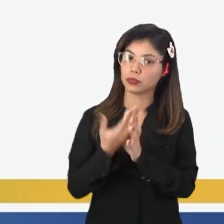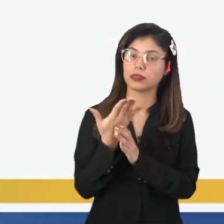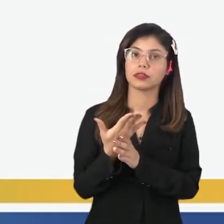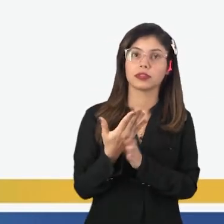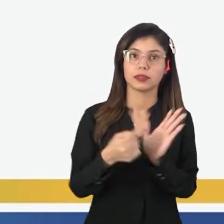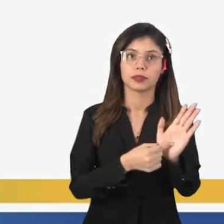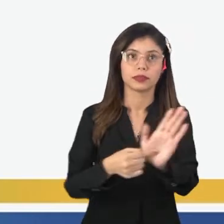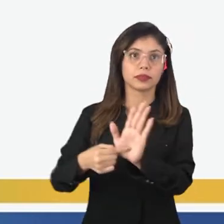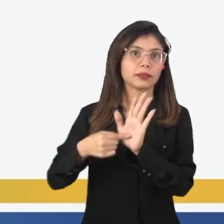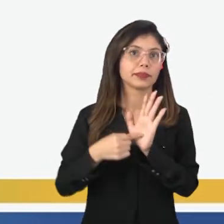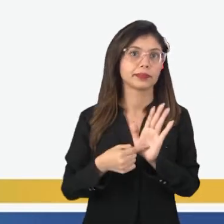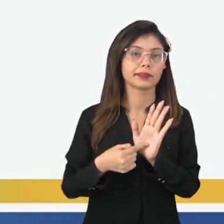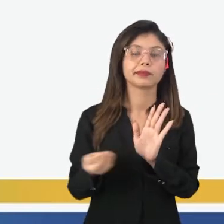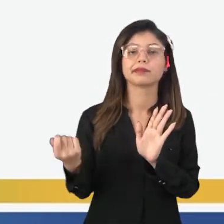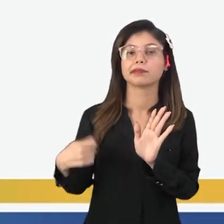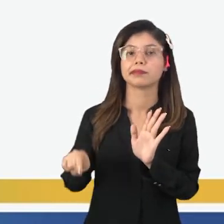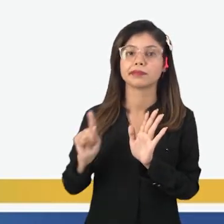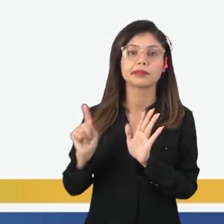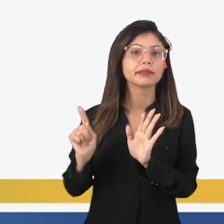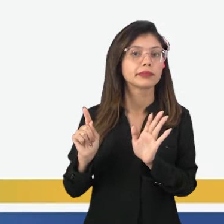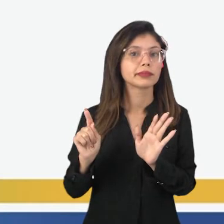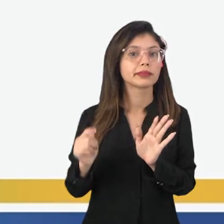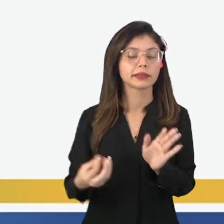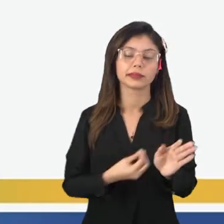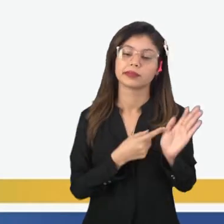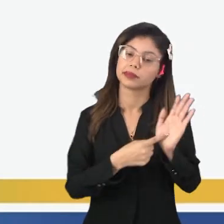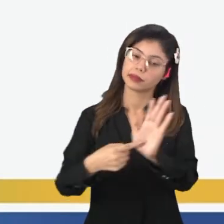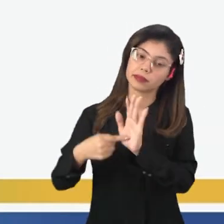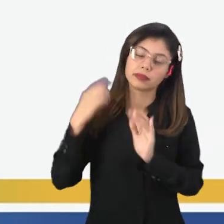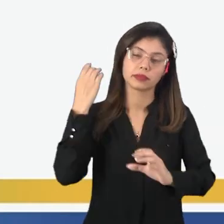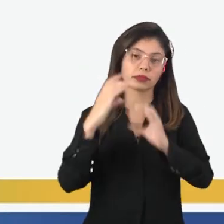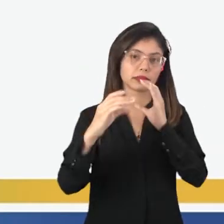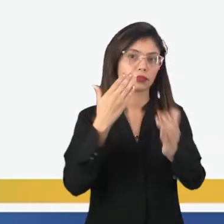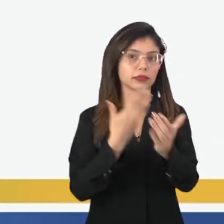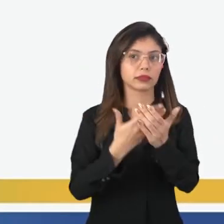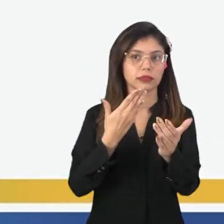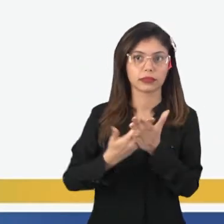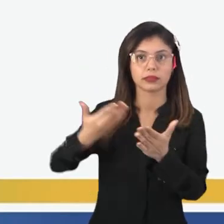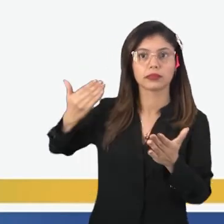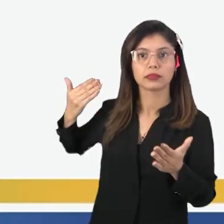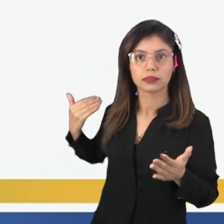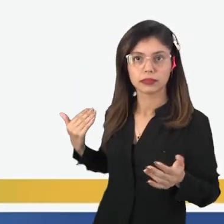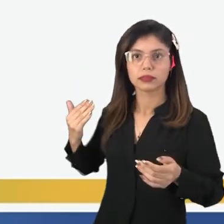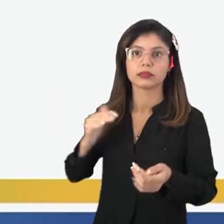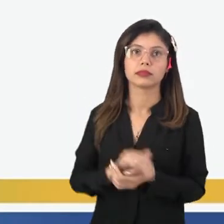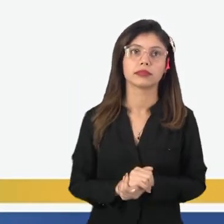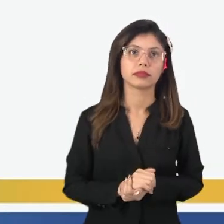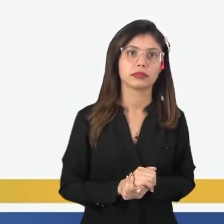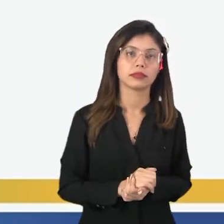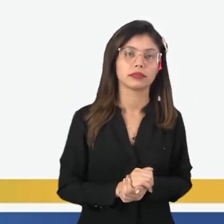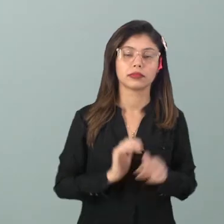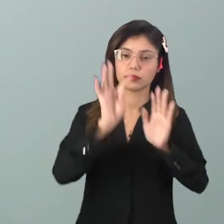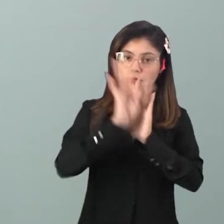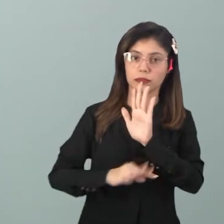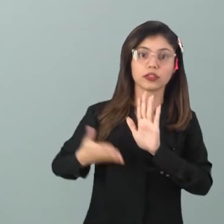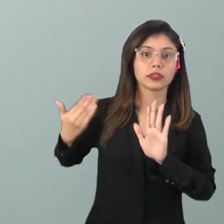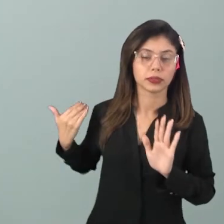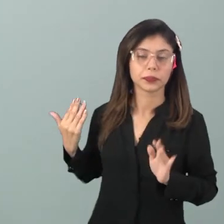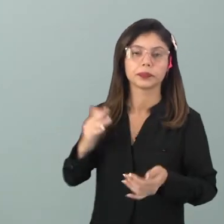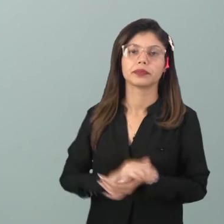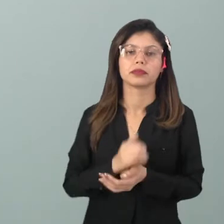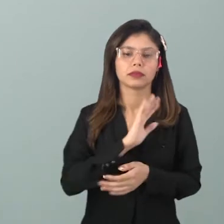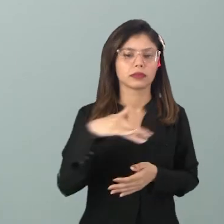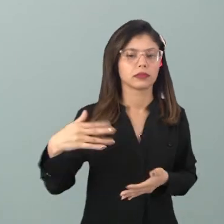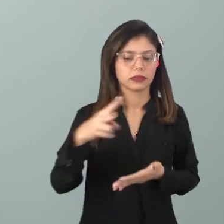a Amélia não deve ser a Amélia apresentada na canção anterior. Então, gente, quando